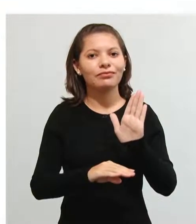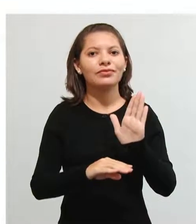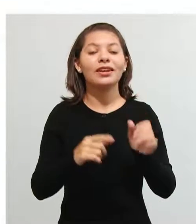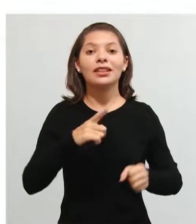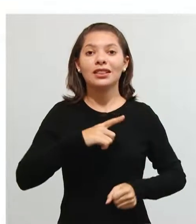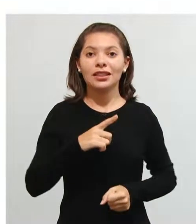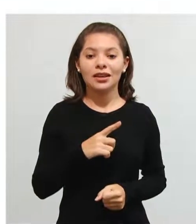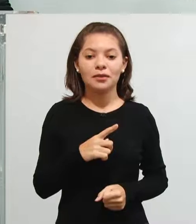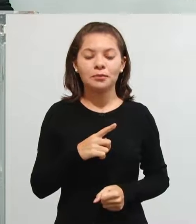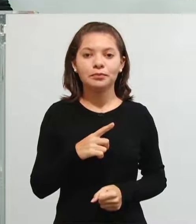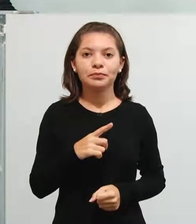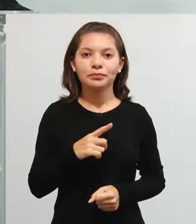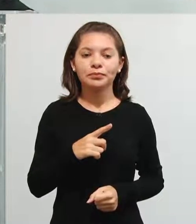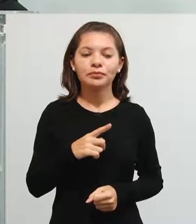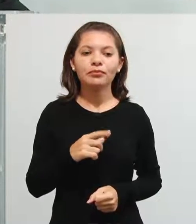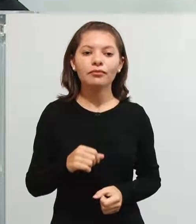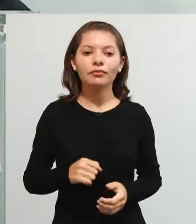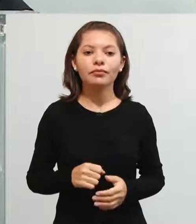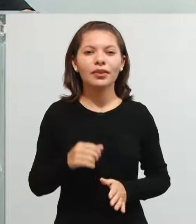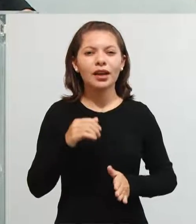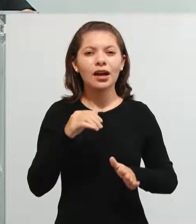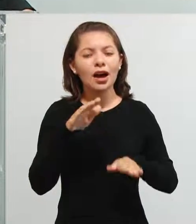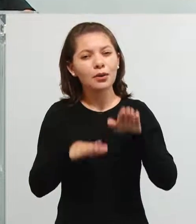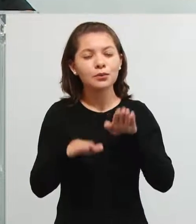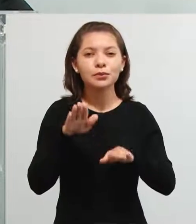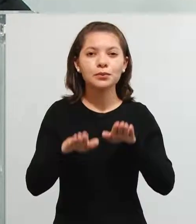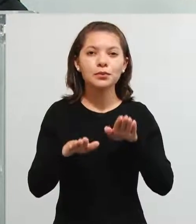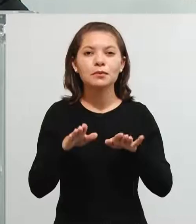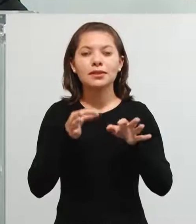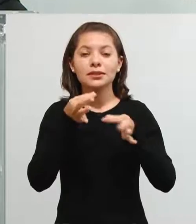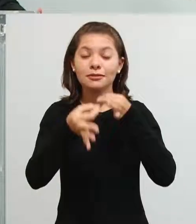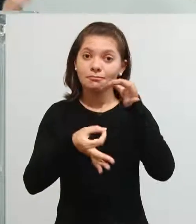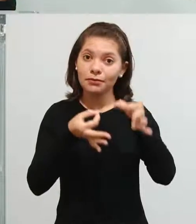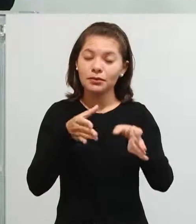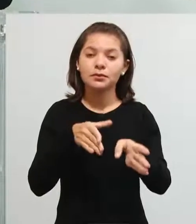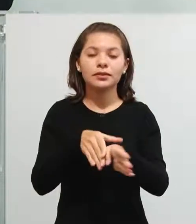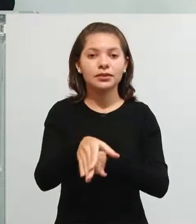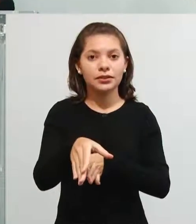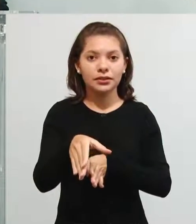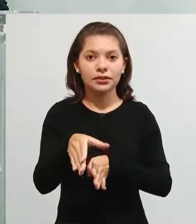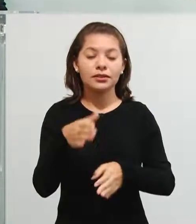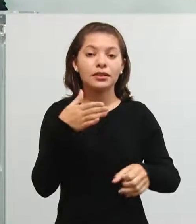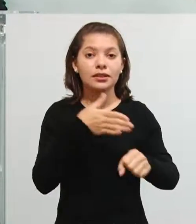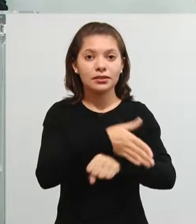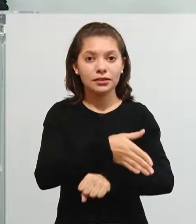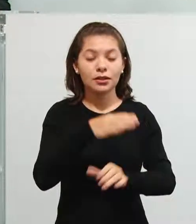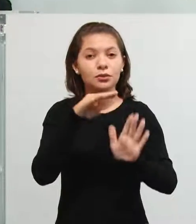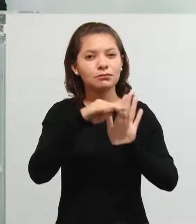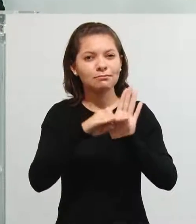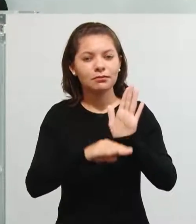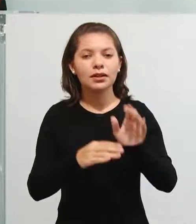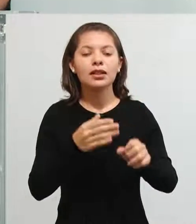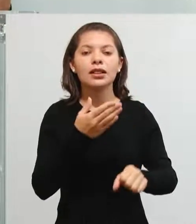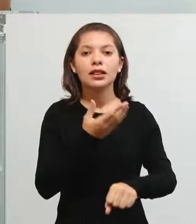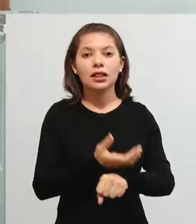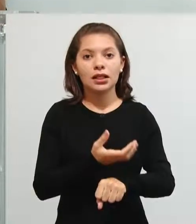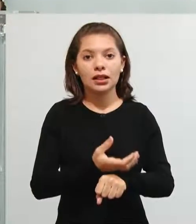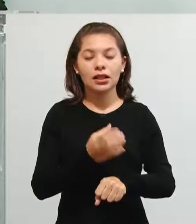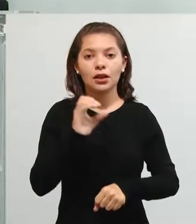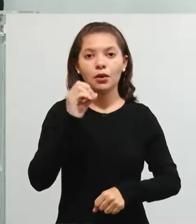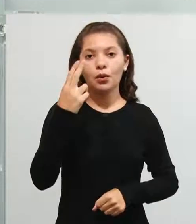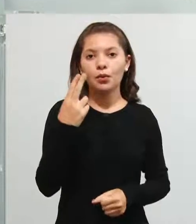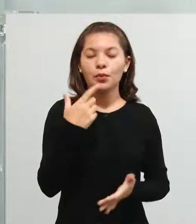nós temos algumas indicações, né? Você vai estar acessando o roteiro da disciplina ou o caderno